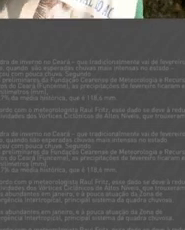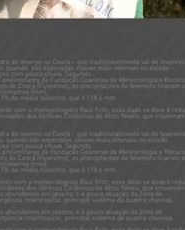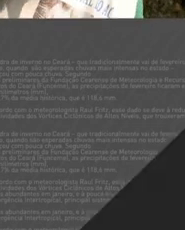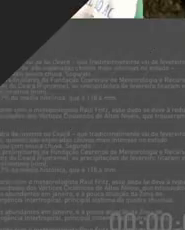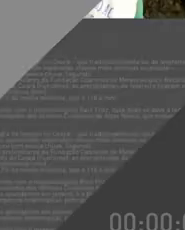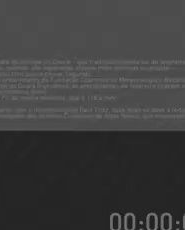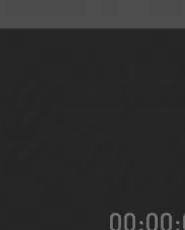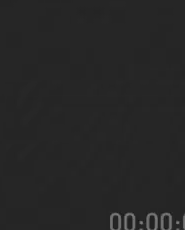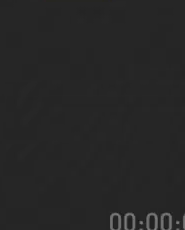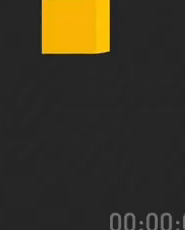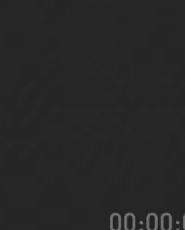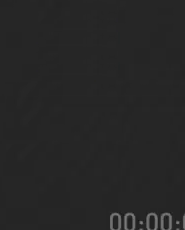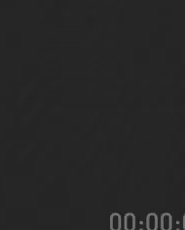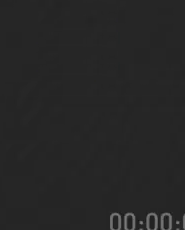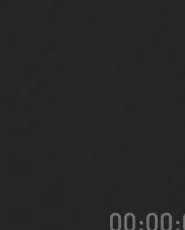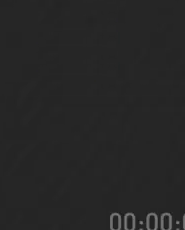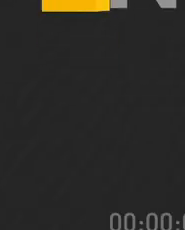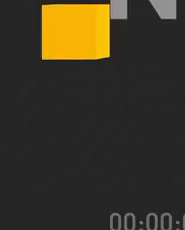ae